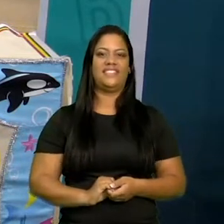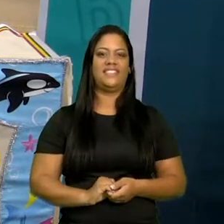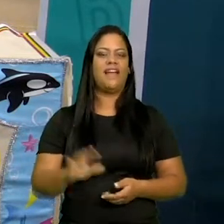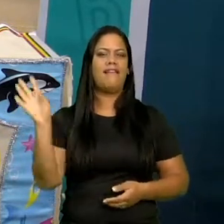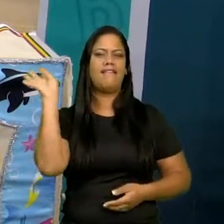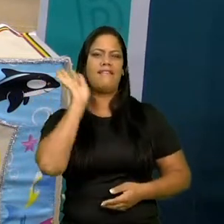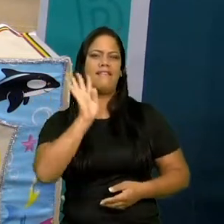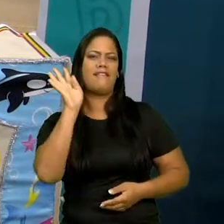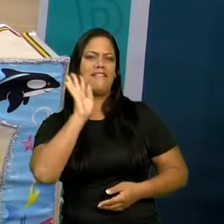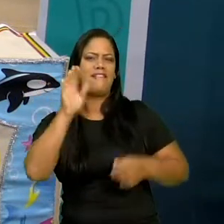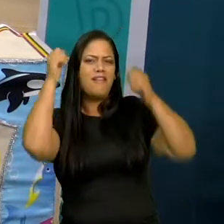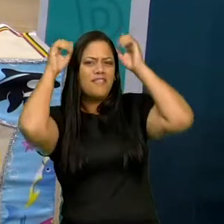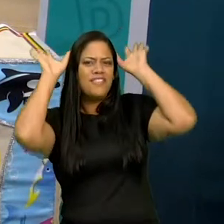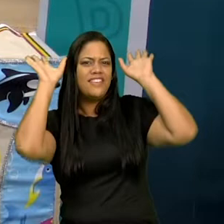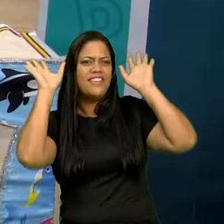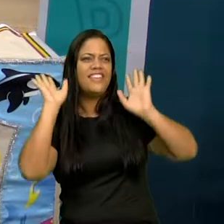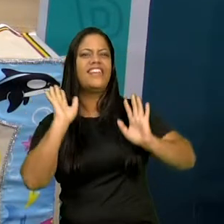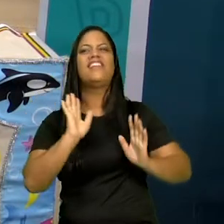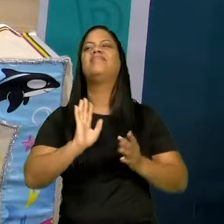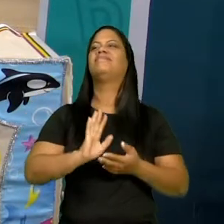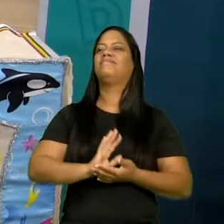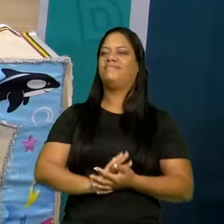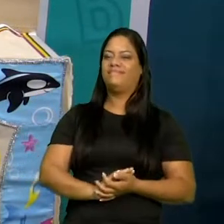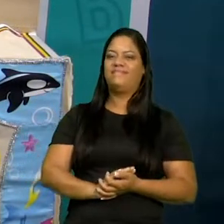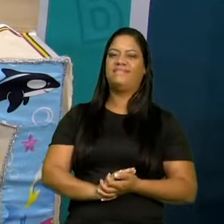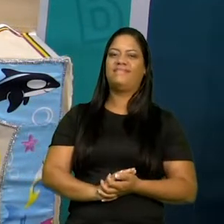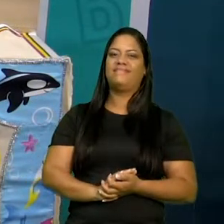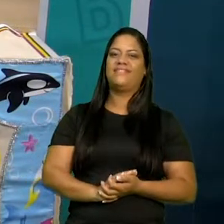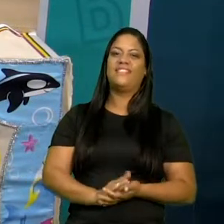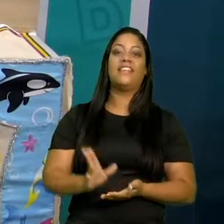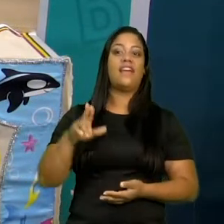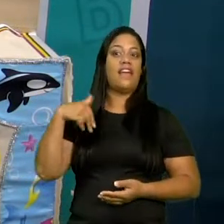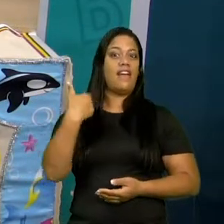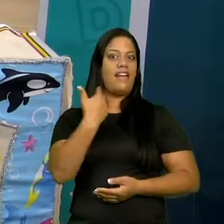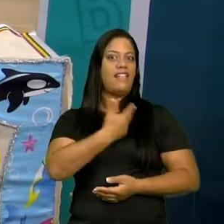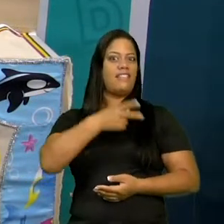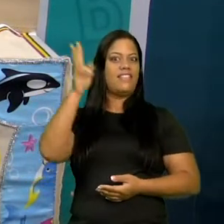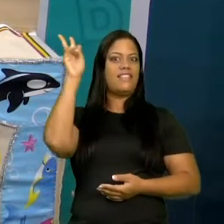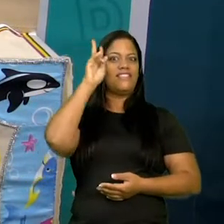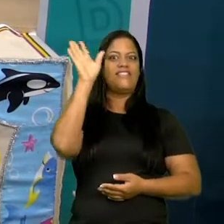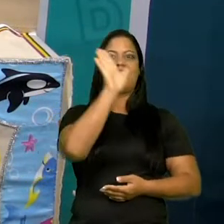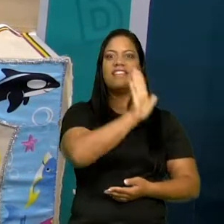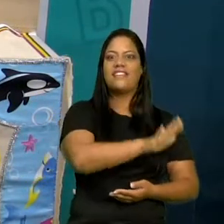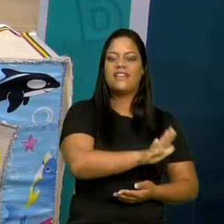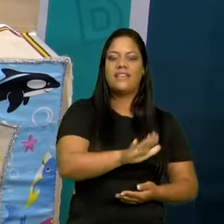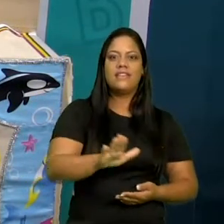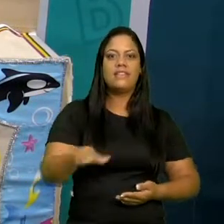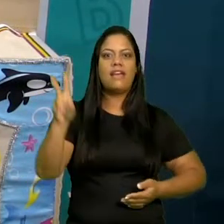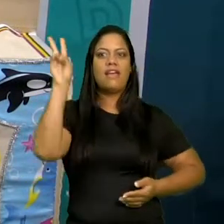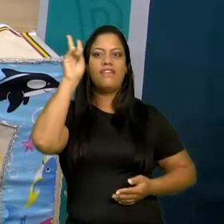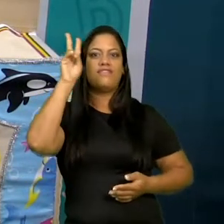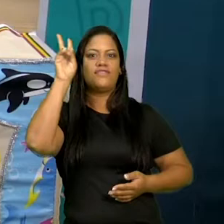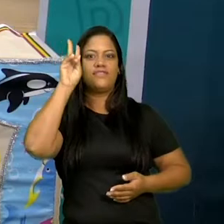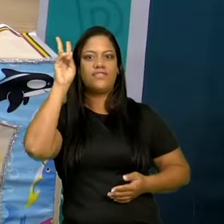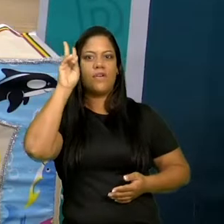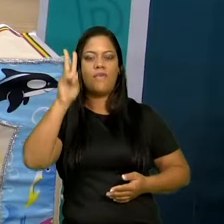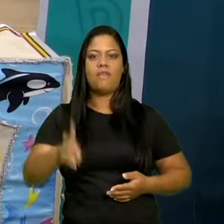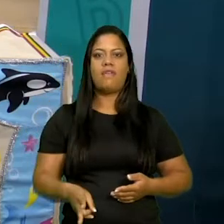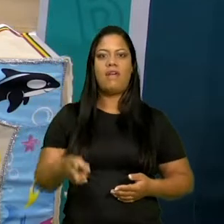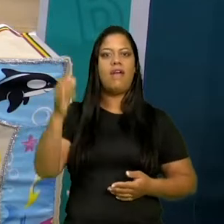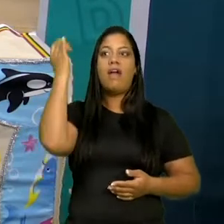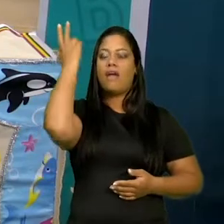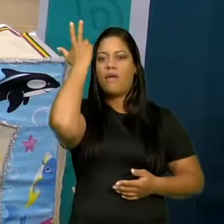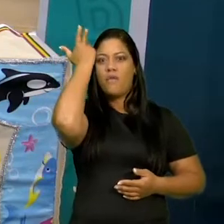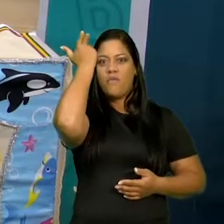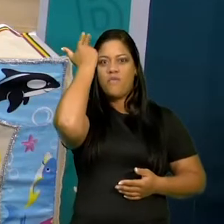Que legal, leiturinha! E a nossa história criança é a história da lebre e